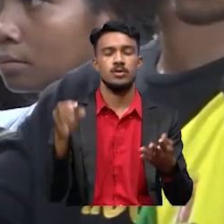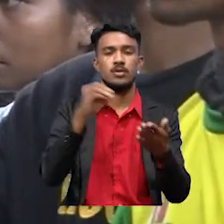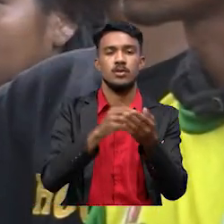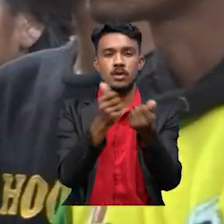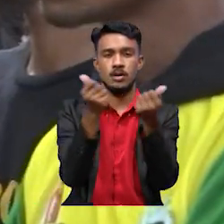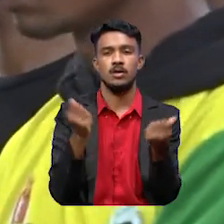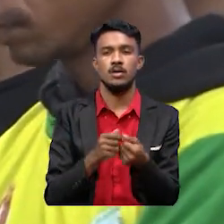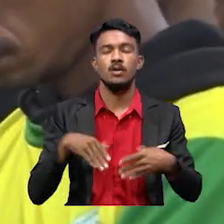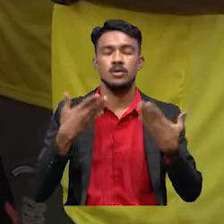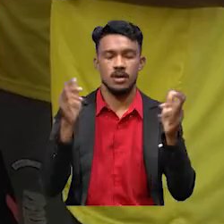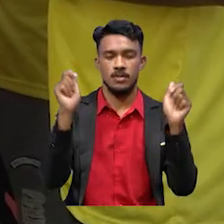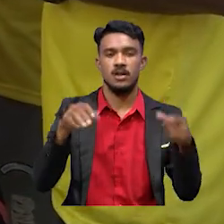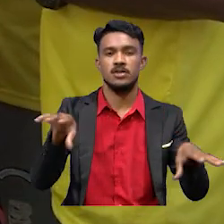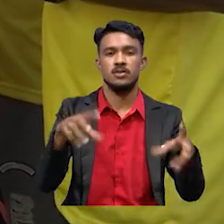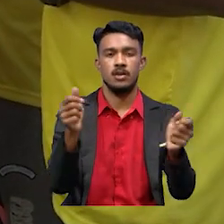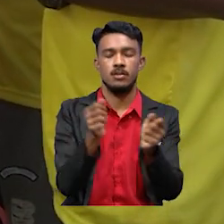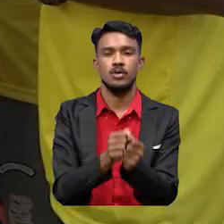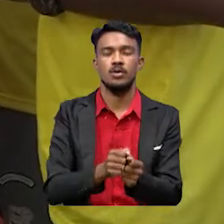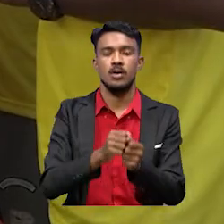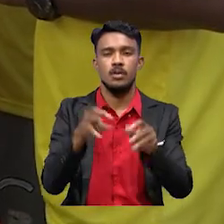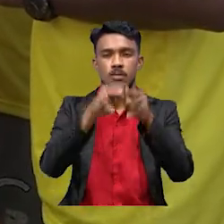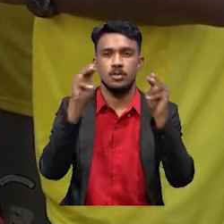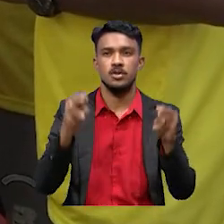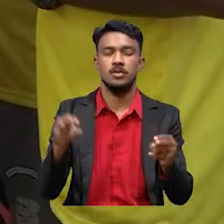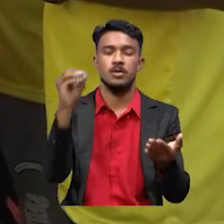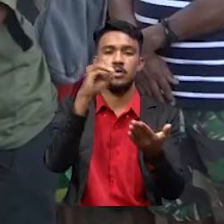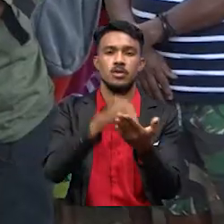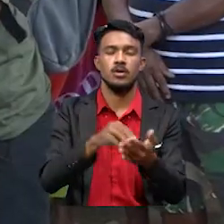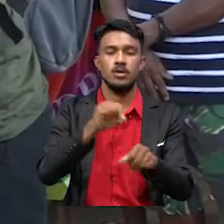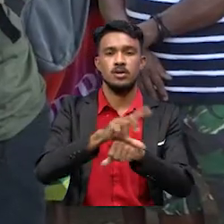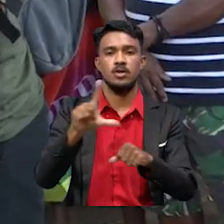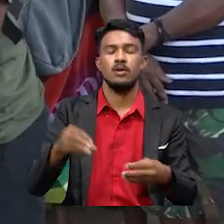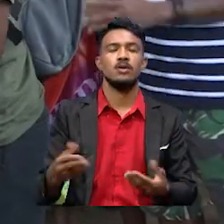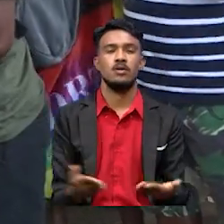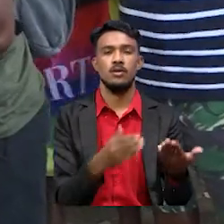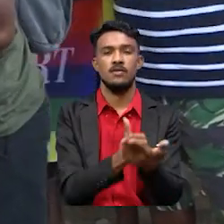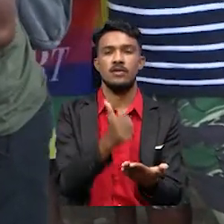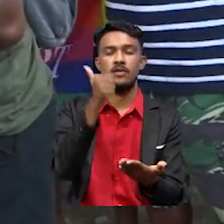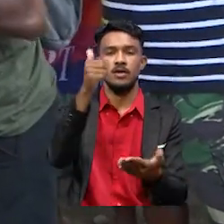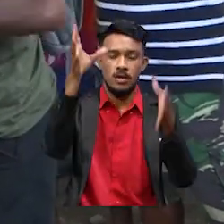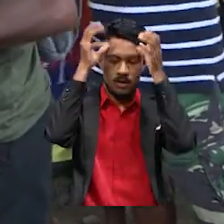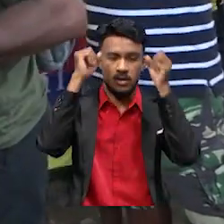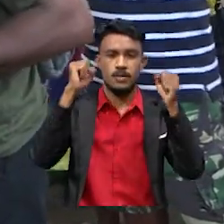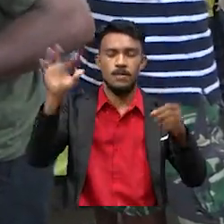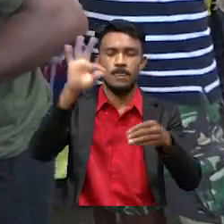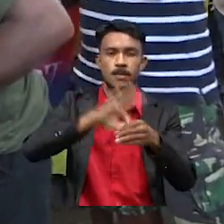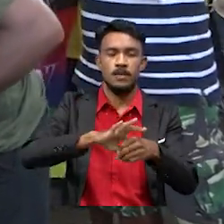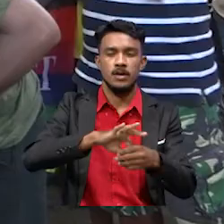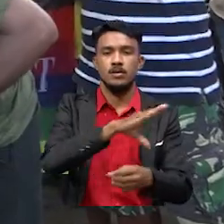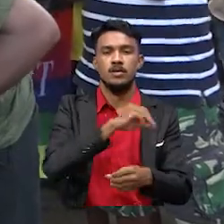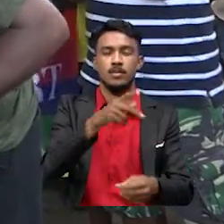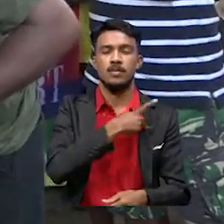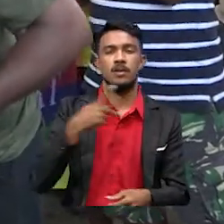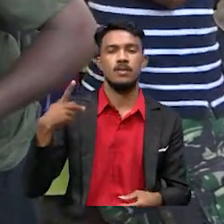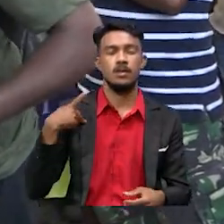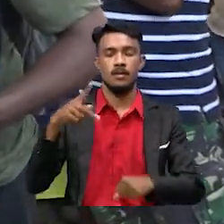bele serviço hamutu ko estrutura município to nacional, hori lori vitória iha eleição presidencial no parlamentar ne. PDT o hiloro ne,